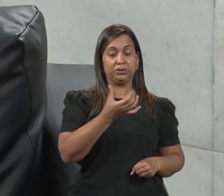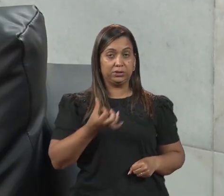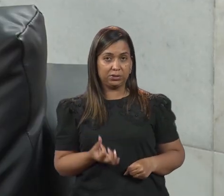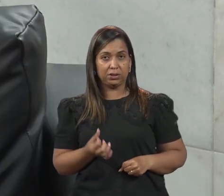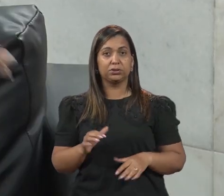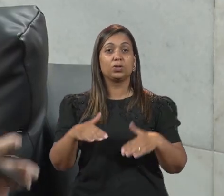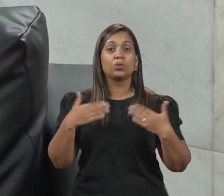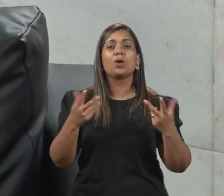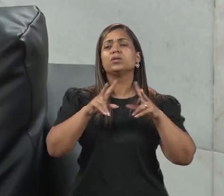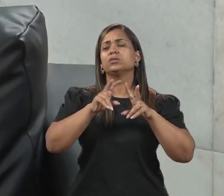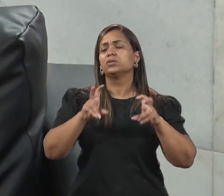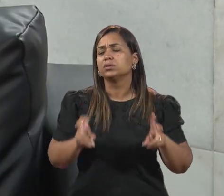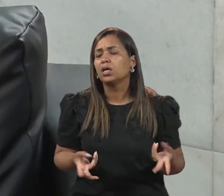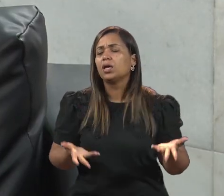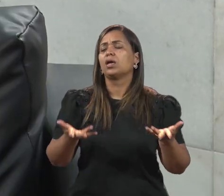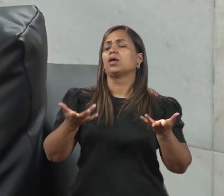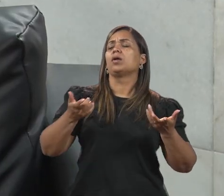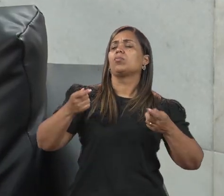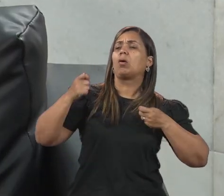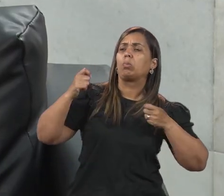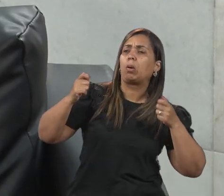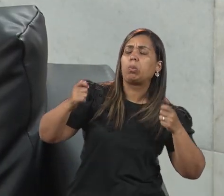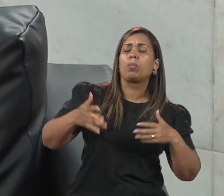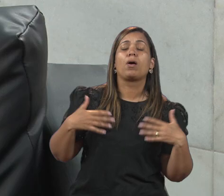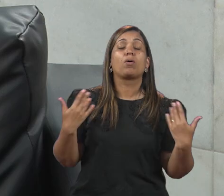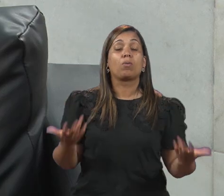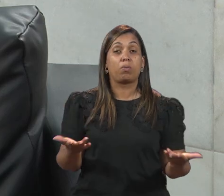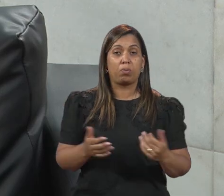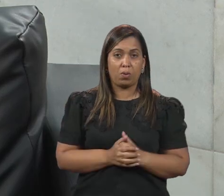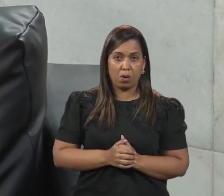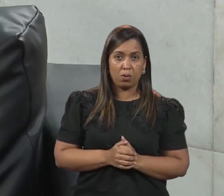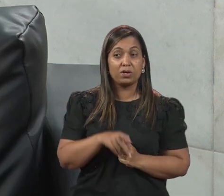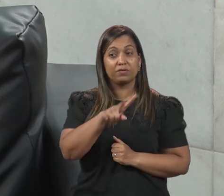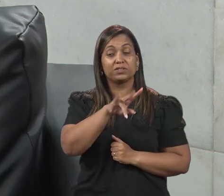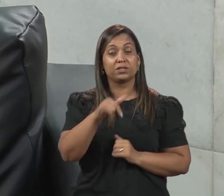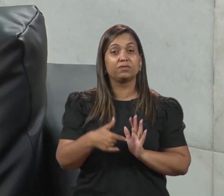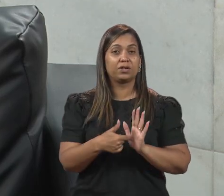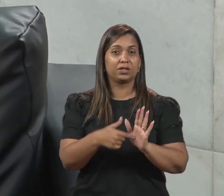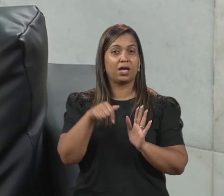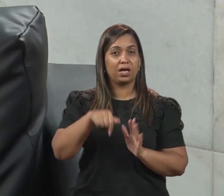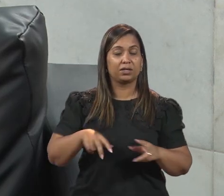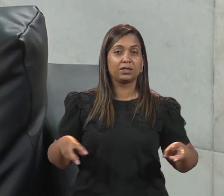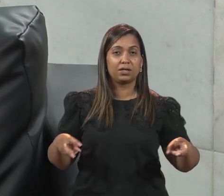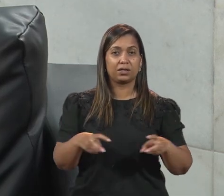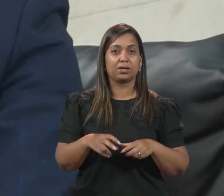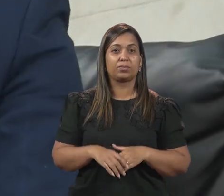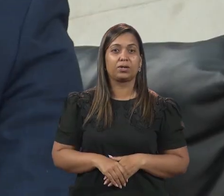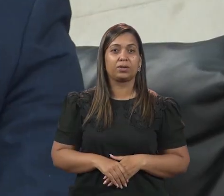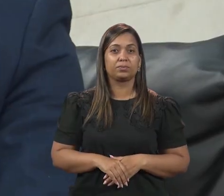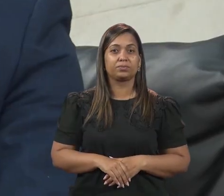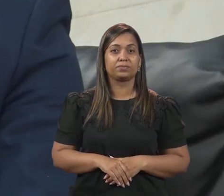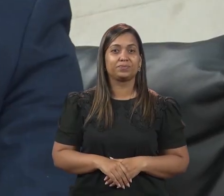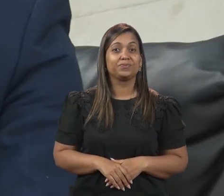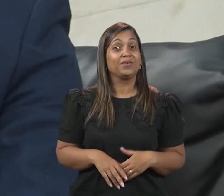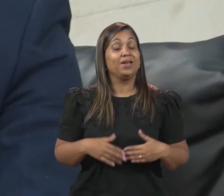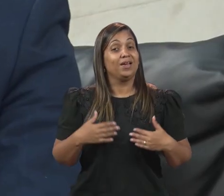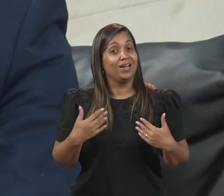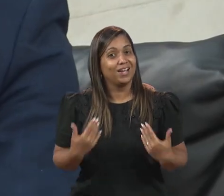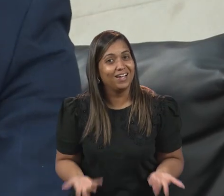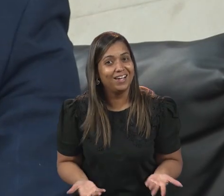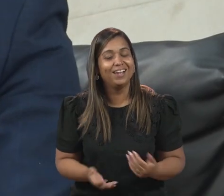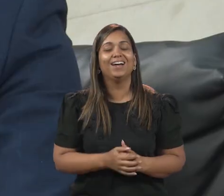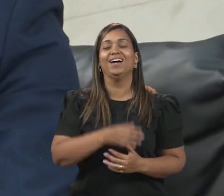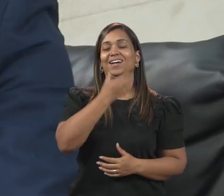os principais temas, bandeiras em 2026 que o senhor trará a esse plenário aqui? Ufa, chegamos a